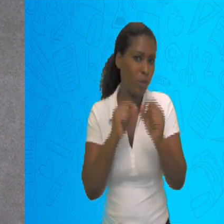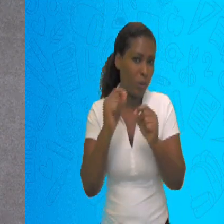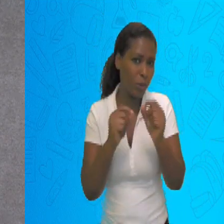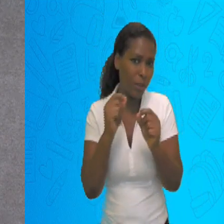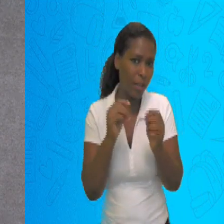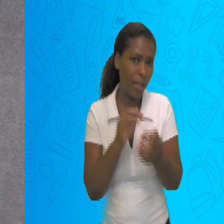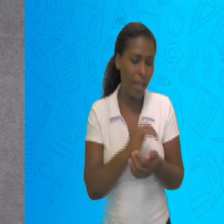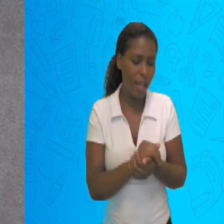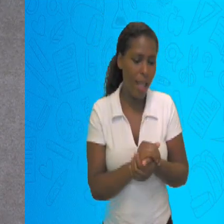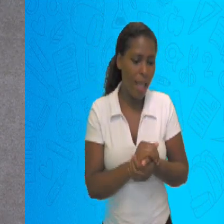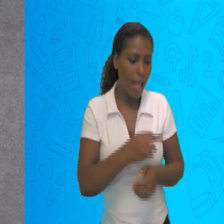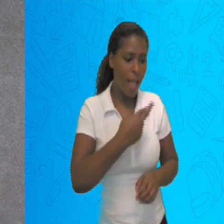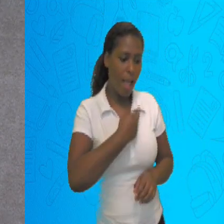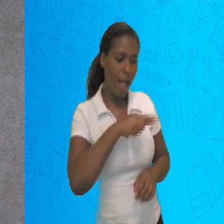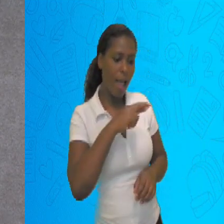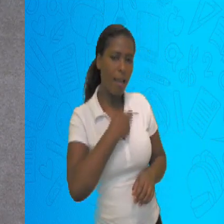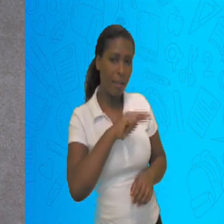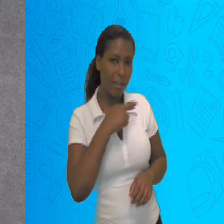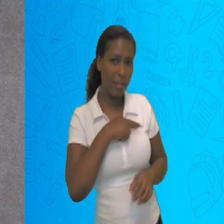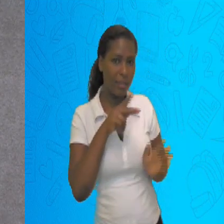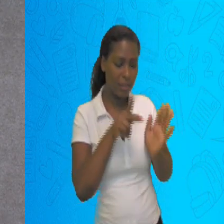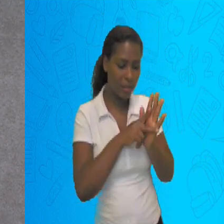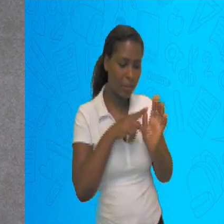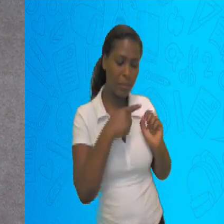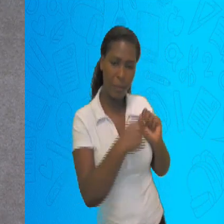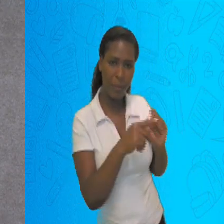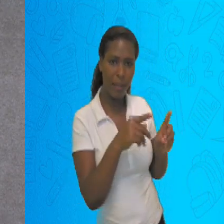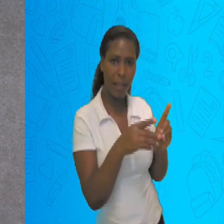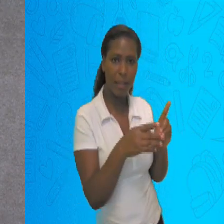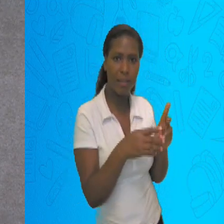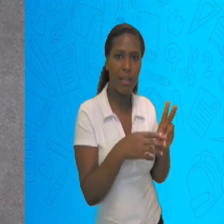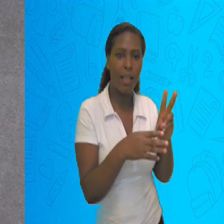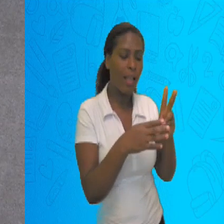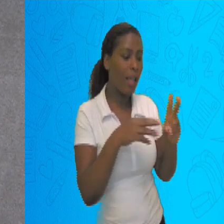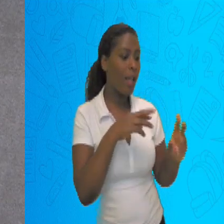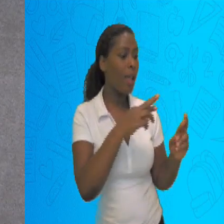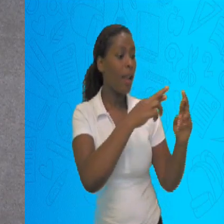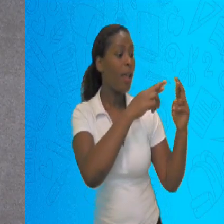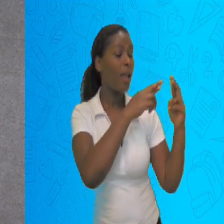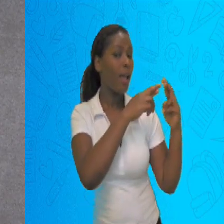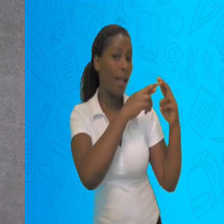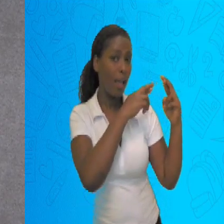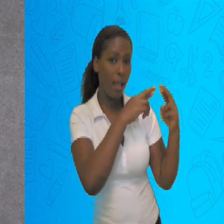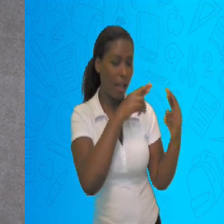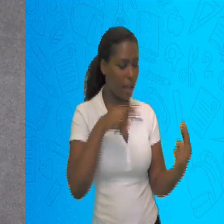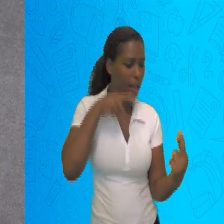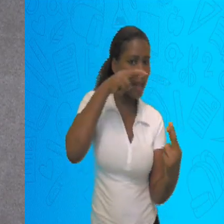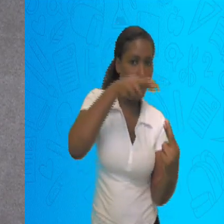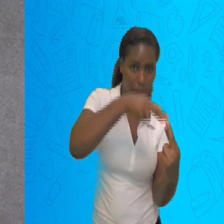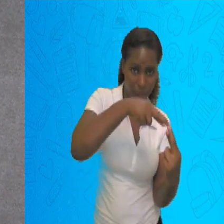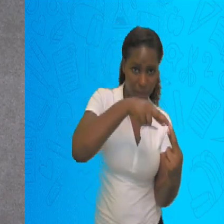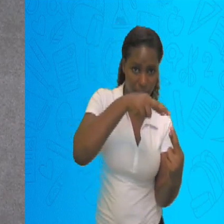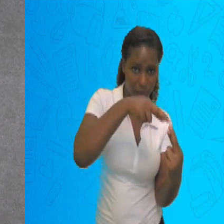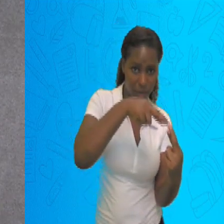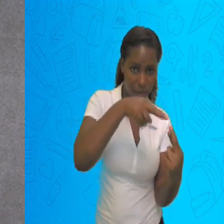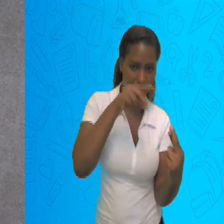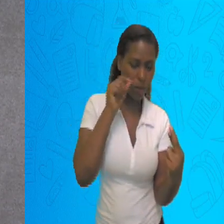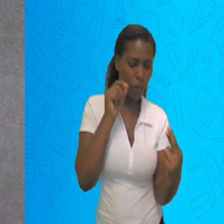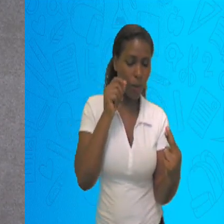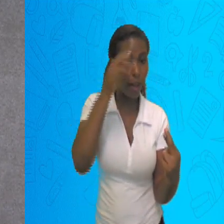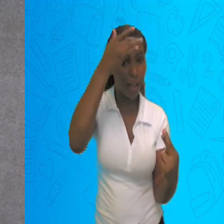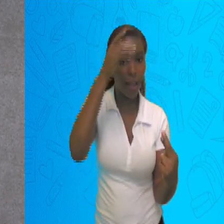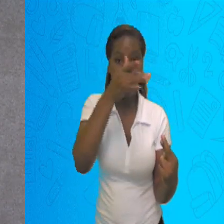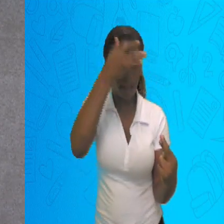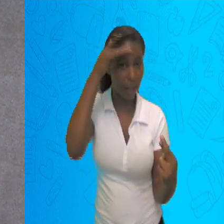seus deuses com seus povos eram representados pela figura de um índio poderoso. Além desses deuses,